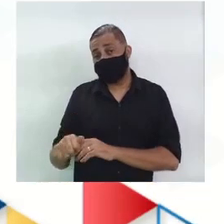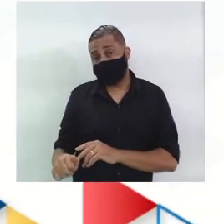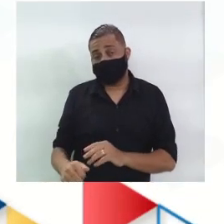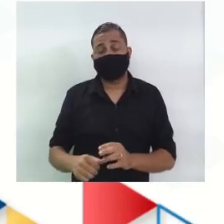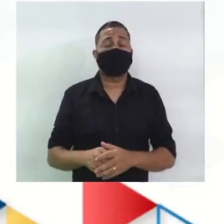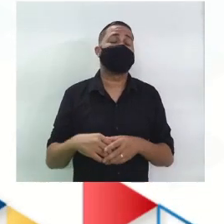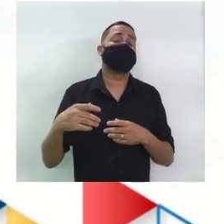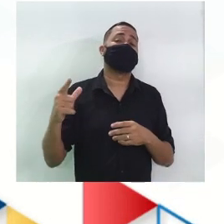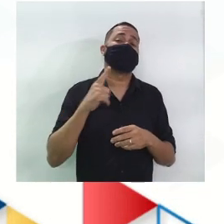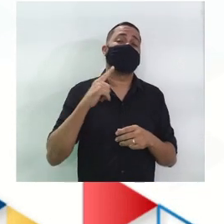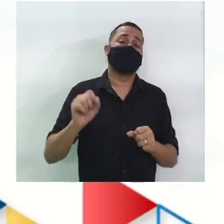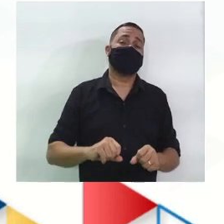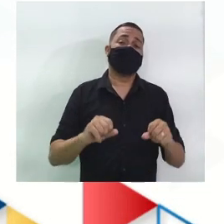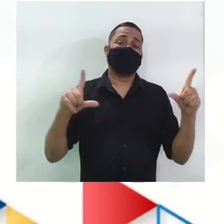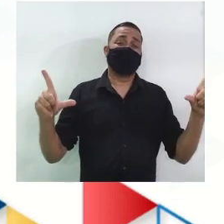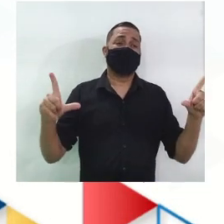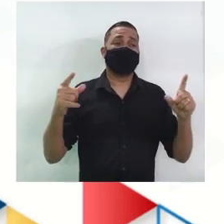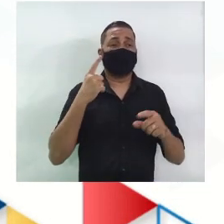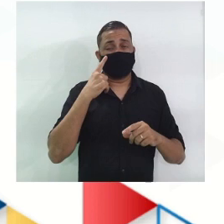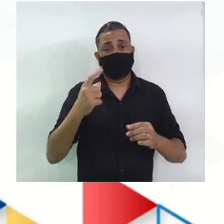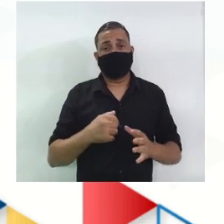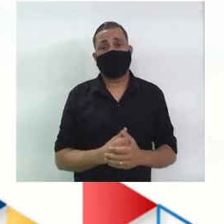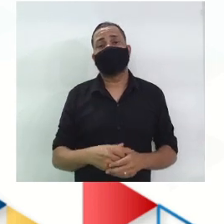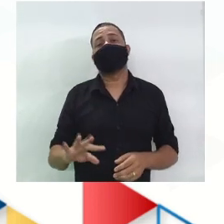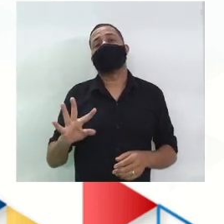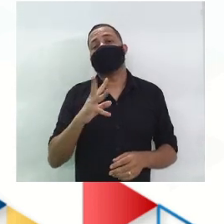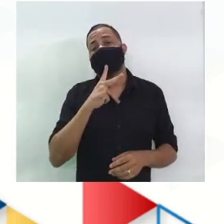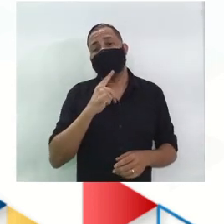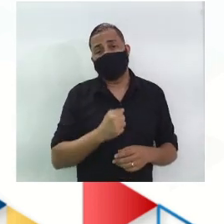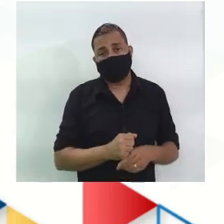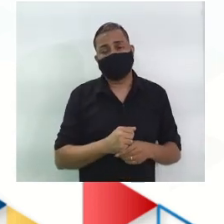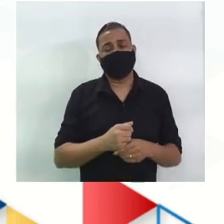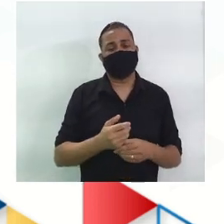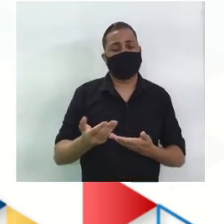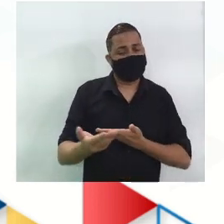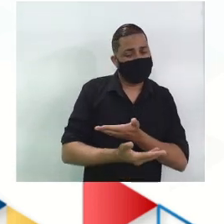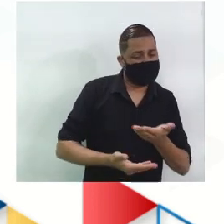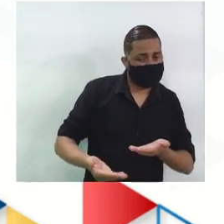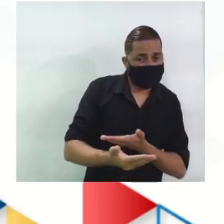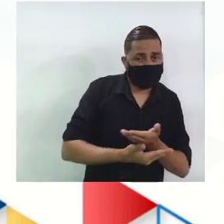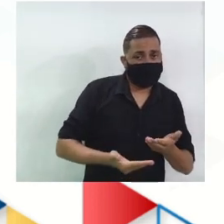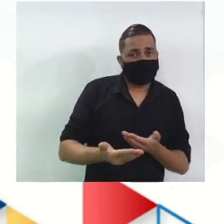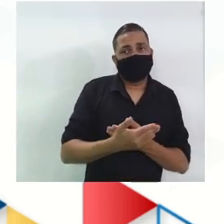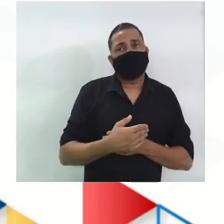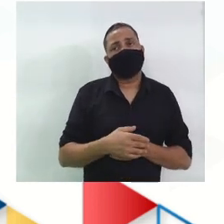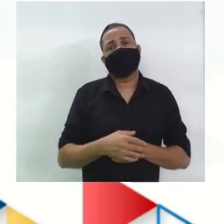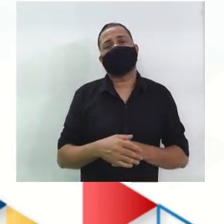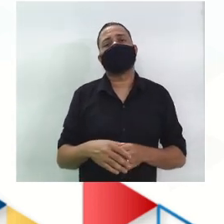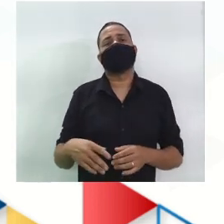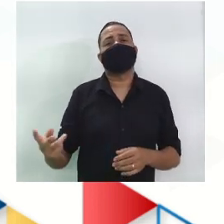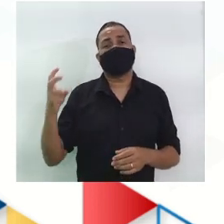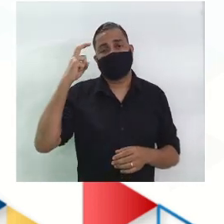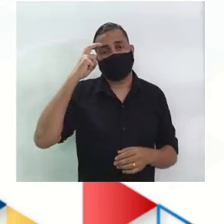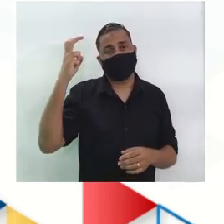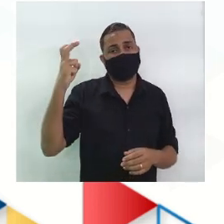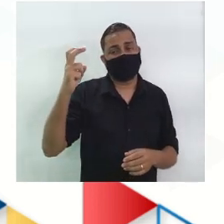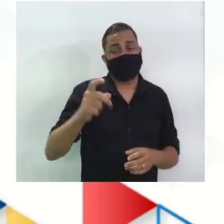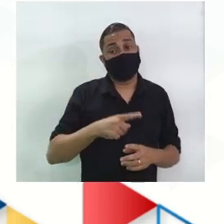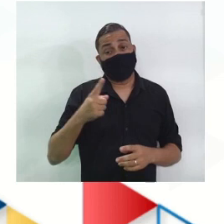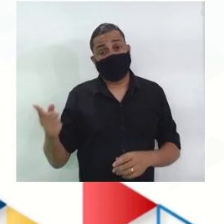slide, nós temos o seguinte: vejam só, o conhecimento é passado, como eu falei, de mestre para